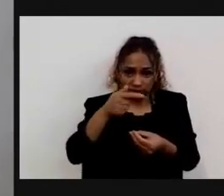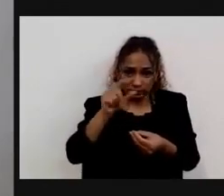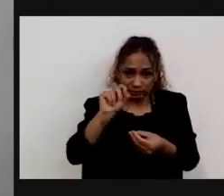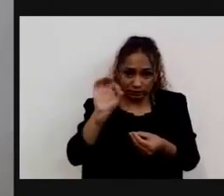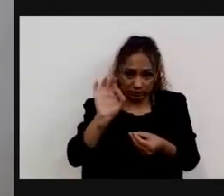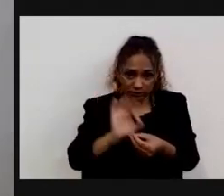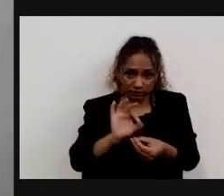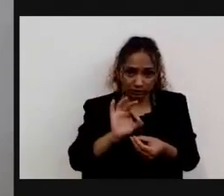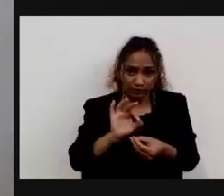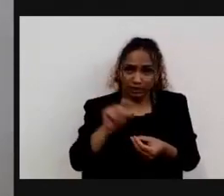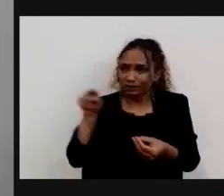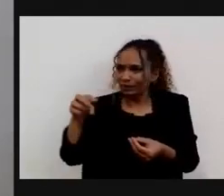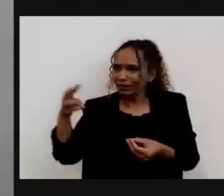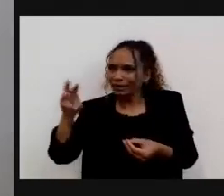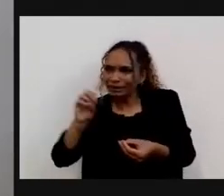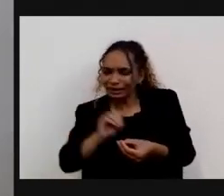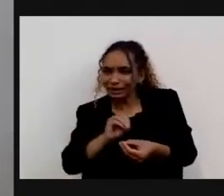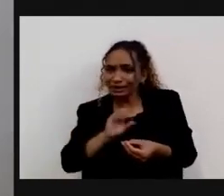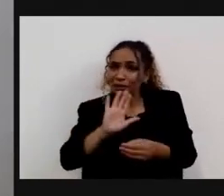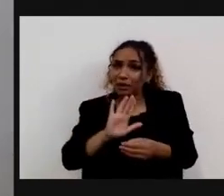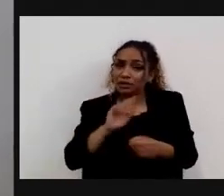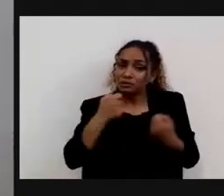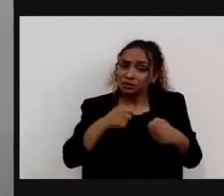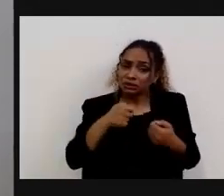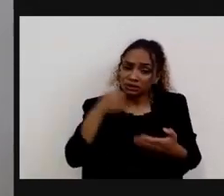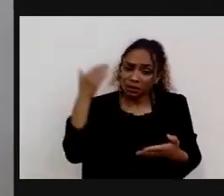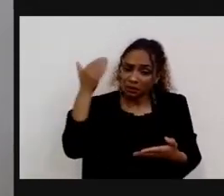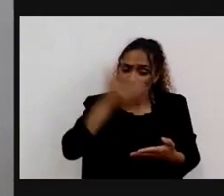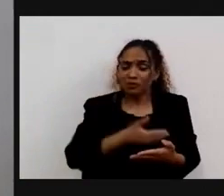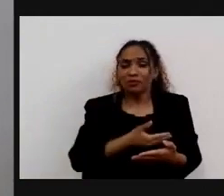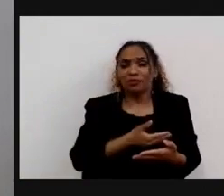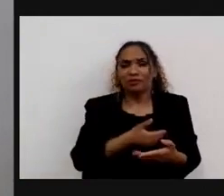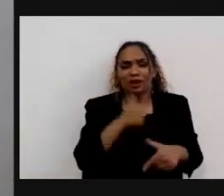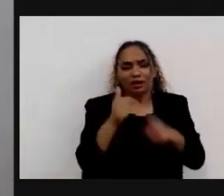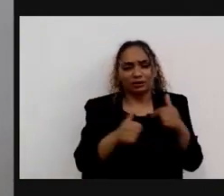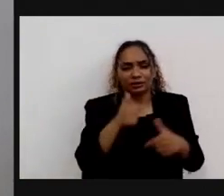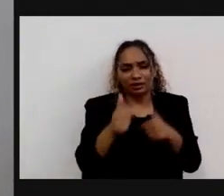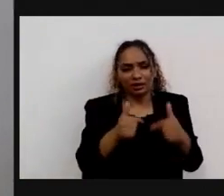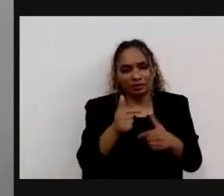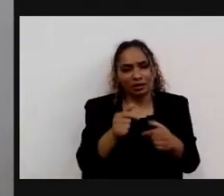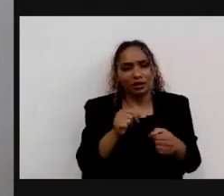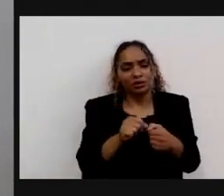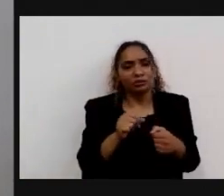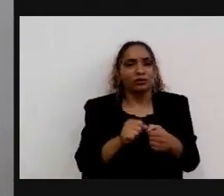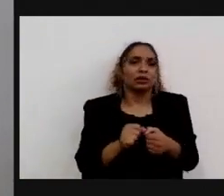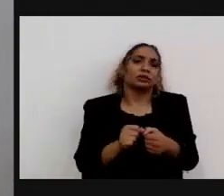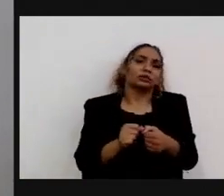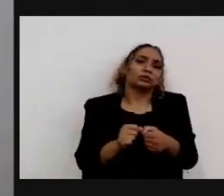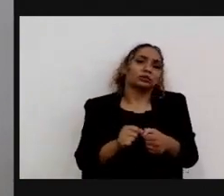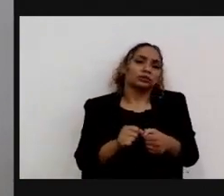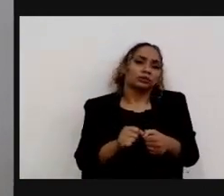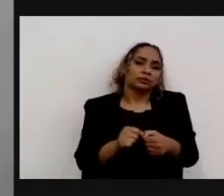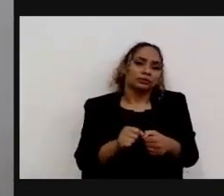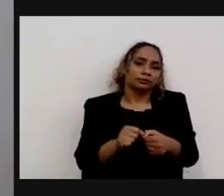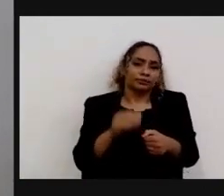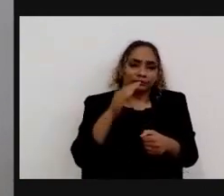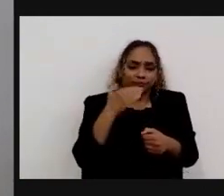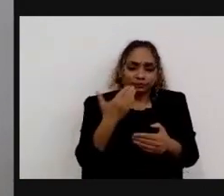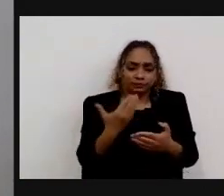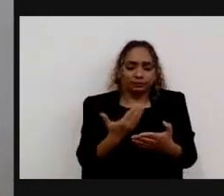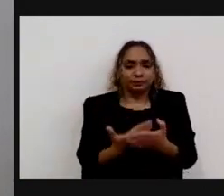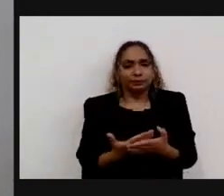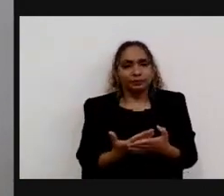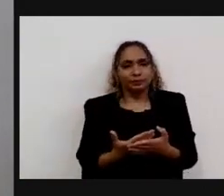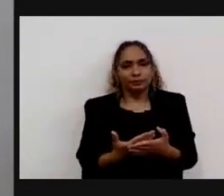vai dedicar 30 mas a gente vai ter que demonstrar que aquela entrega foi feita e eu acho que